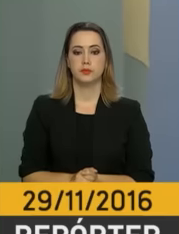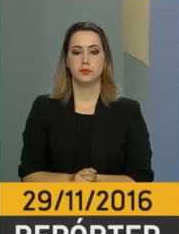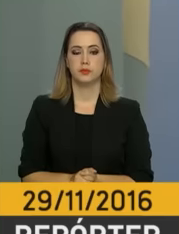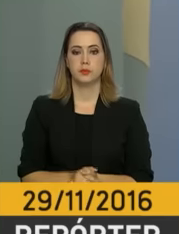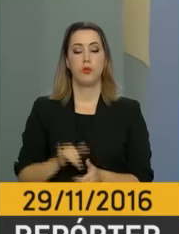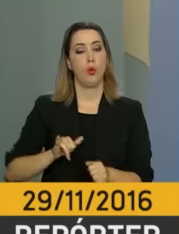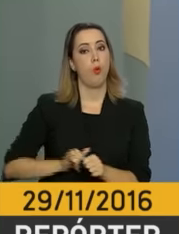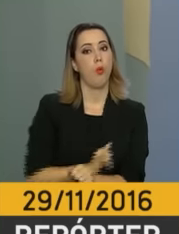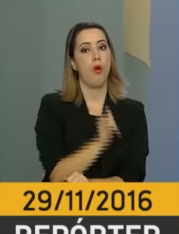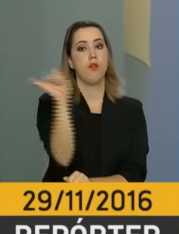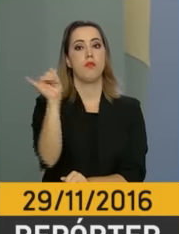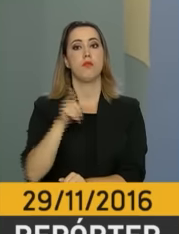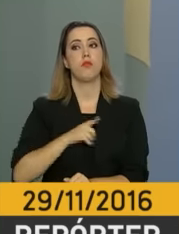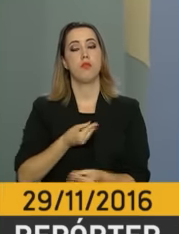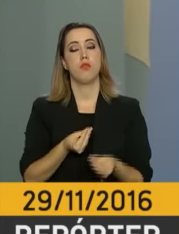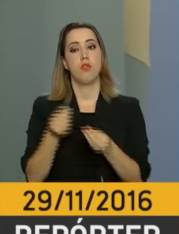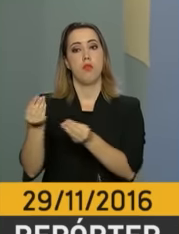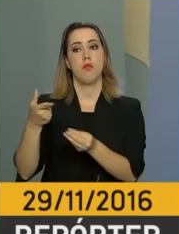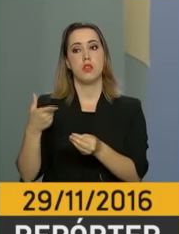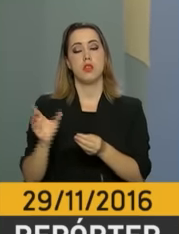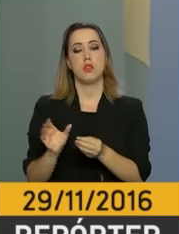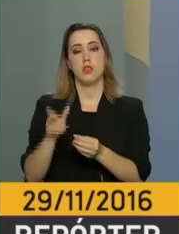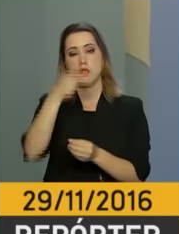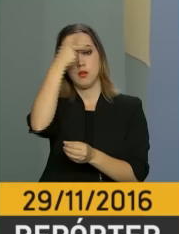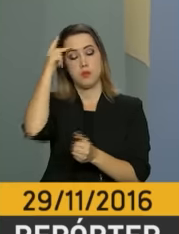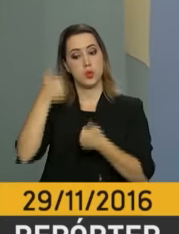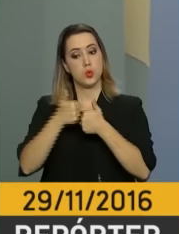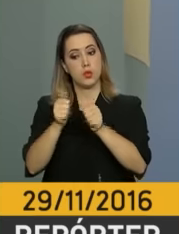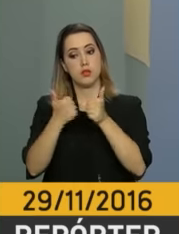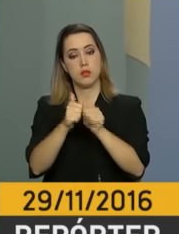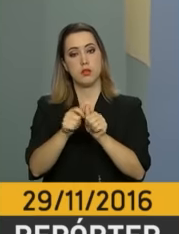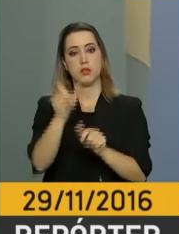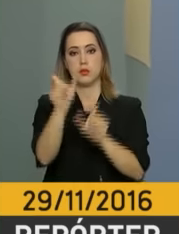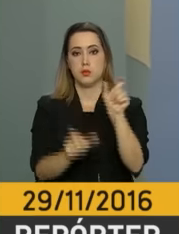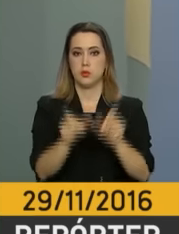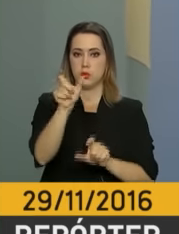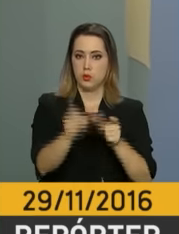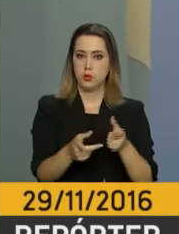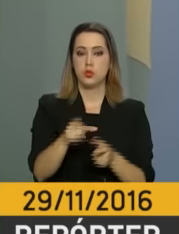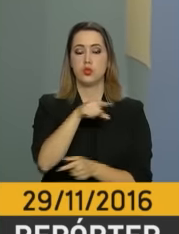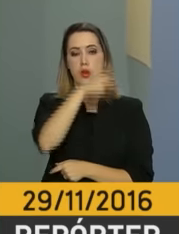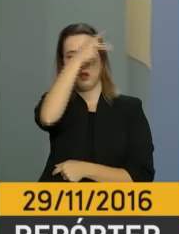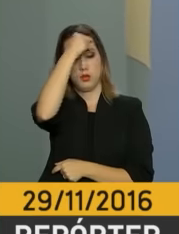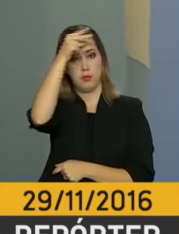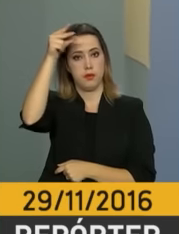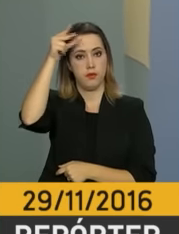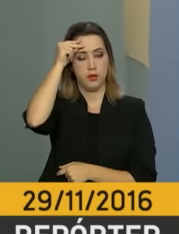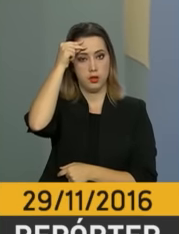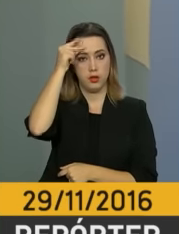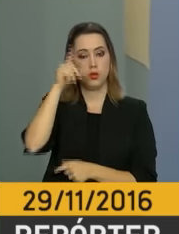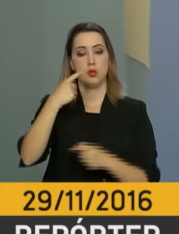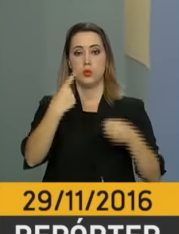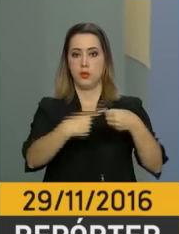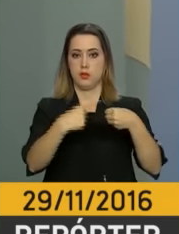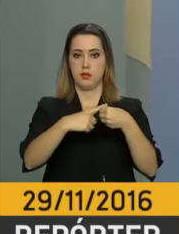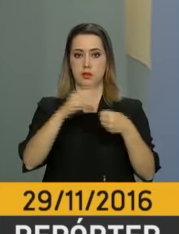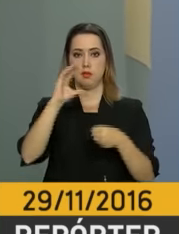O avião levará funcionários da Prefeitura de Chapecó, entre os quais o próprio prefeito, Luciano